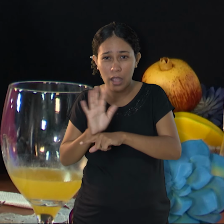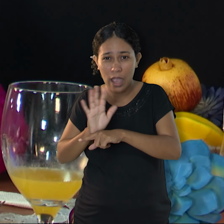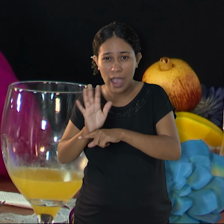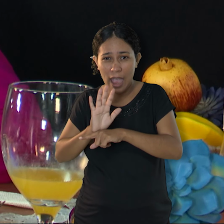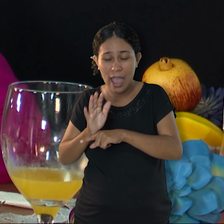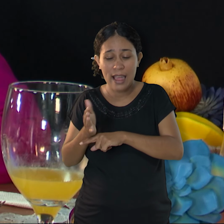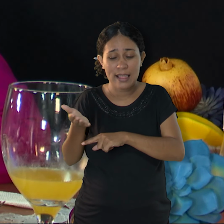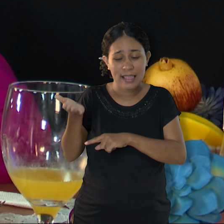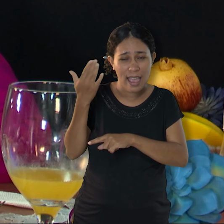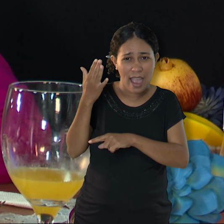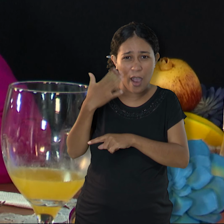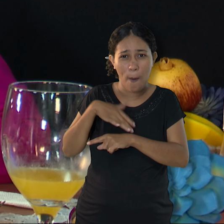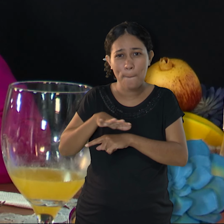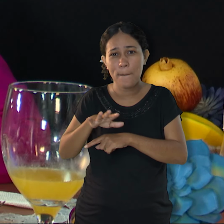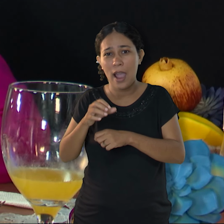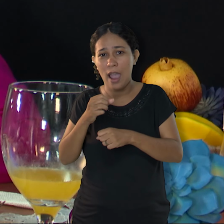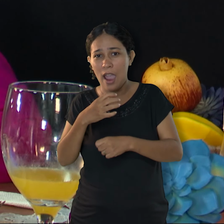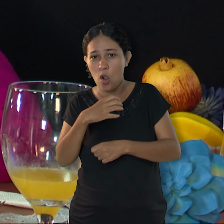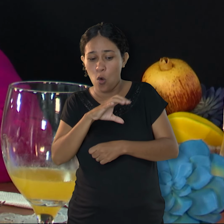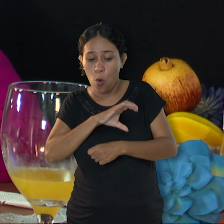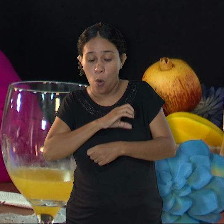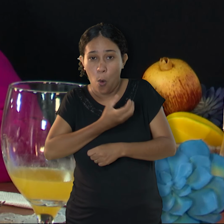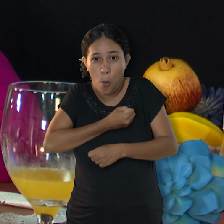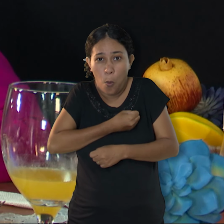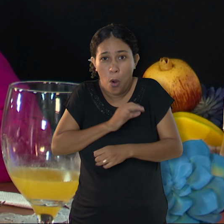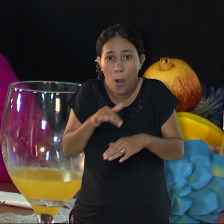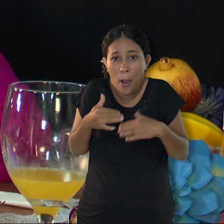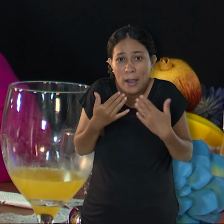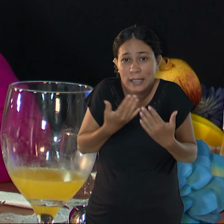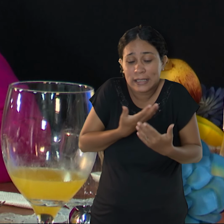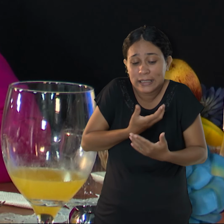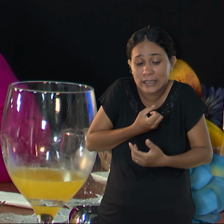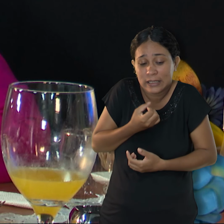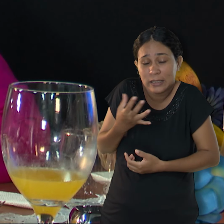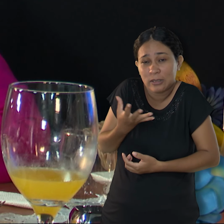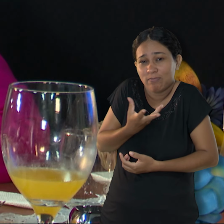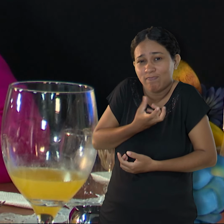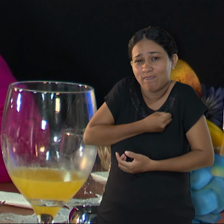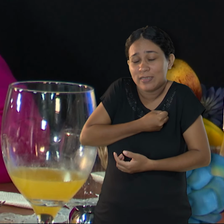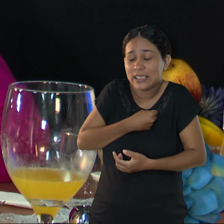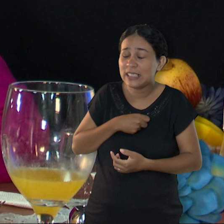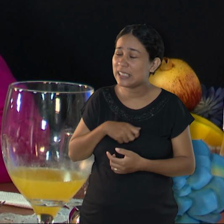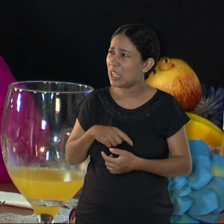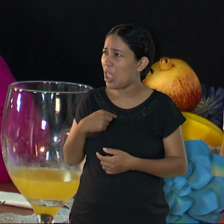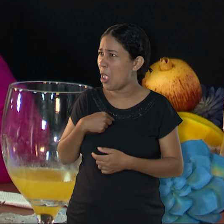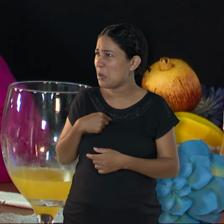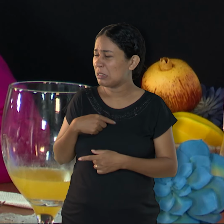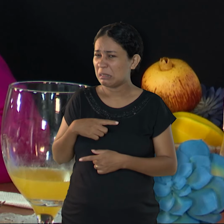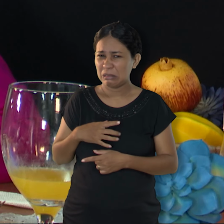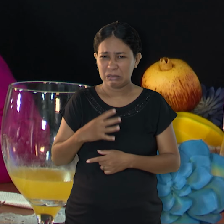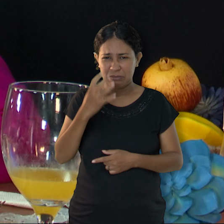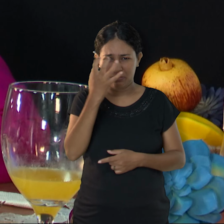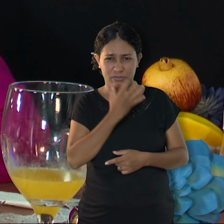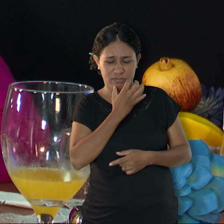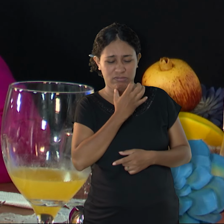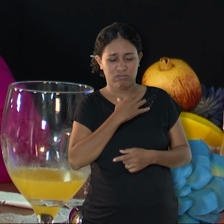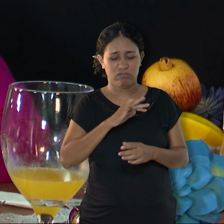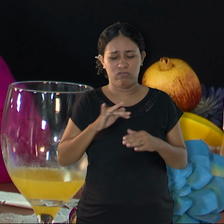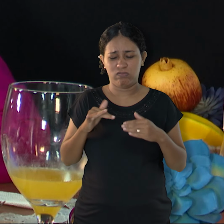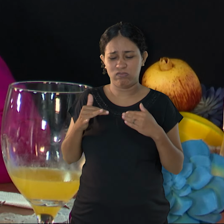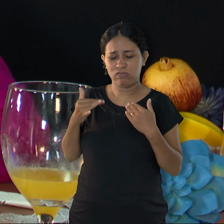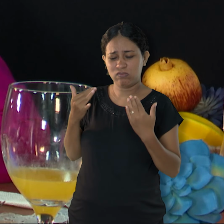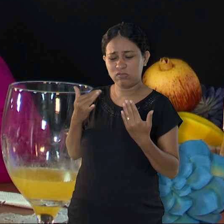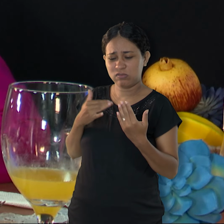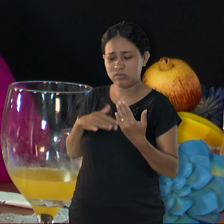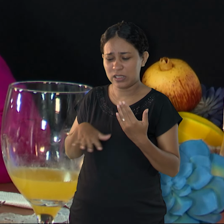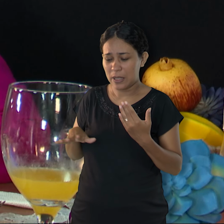Eu tinha que estar tão, assim, dura, porque ou eu desmoronava e entregava o